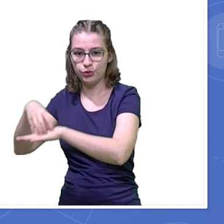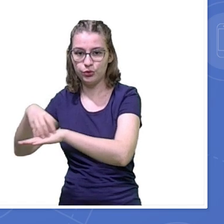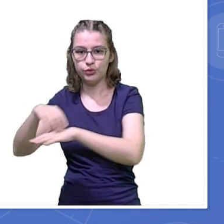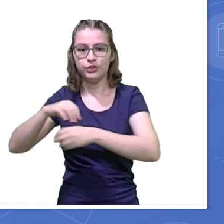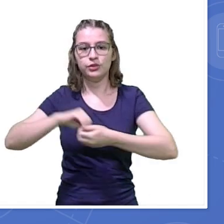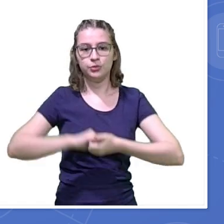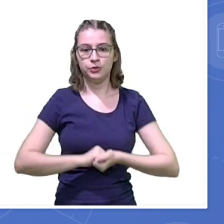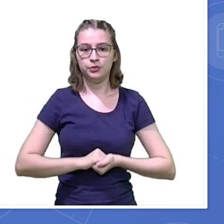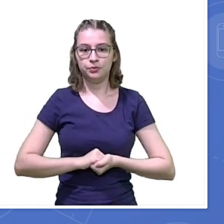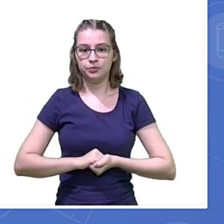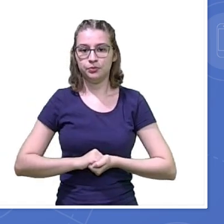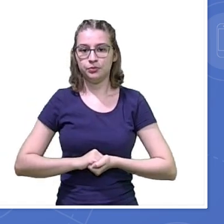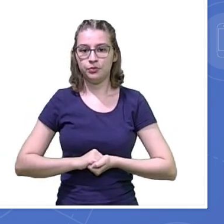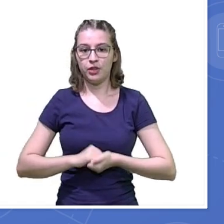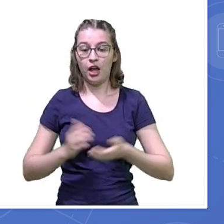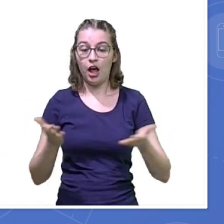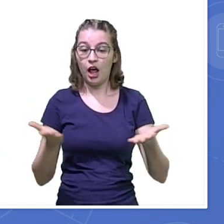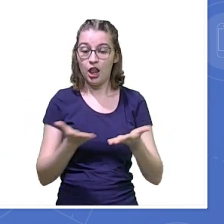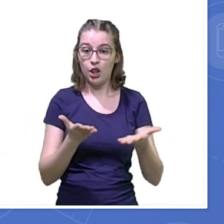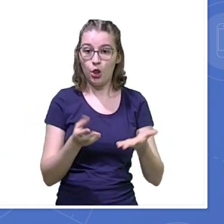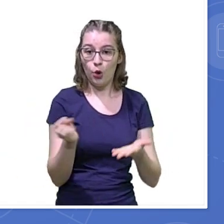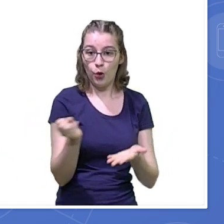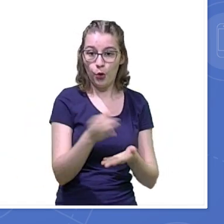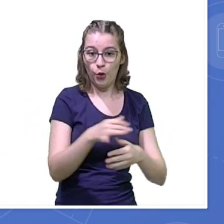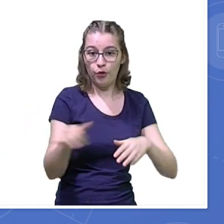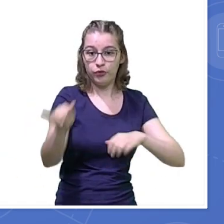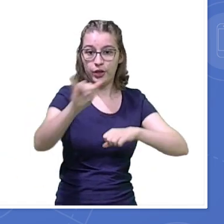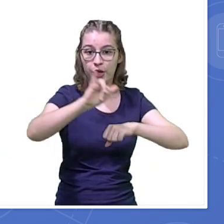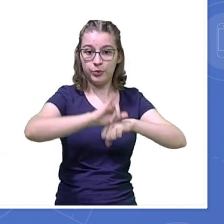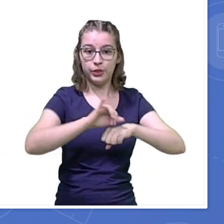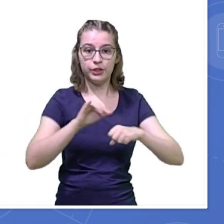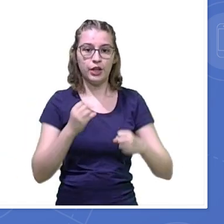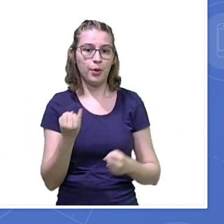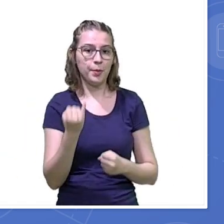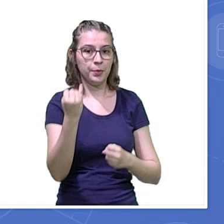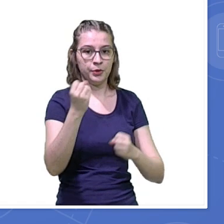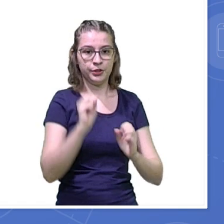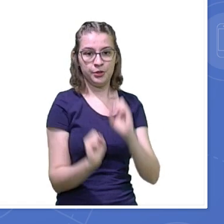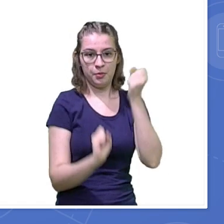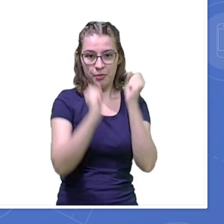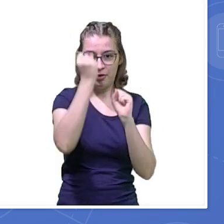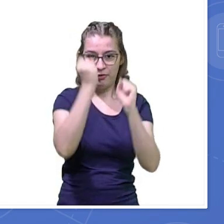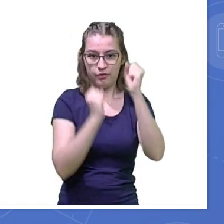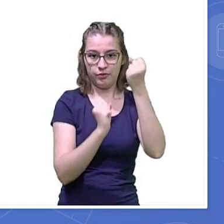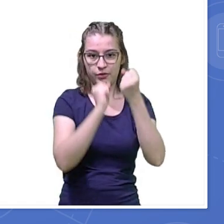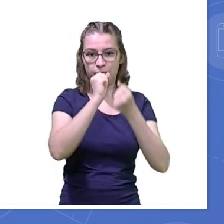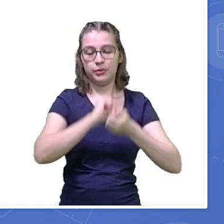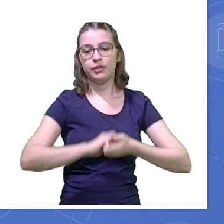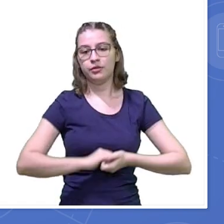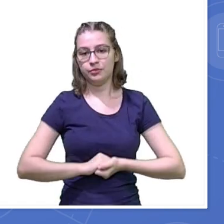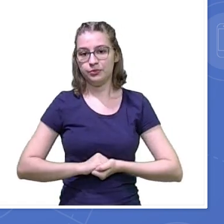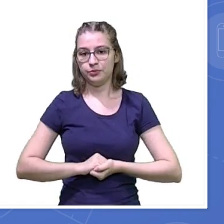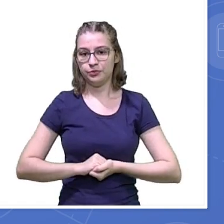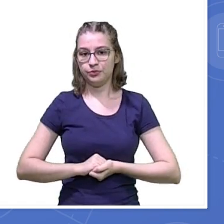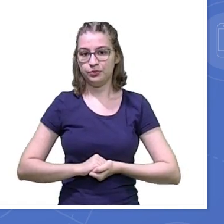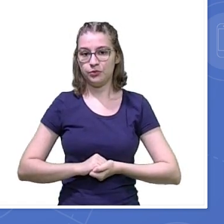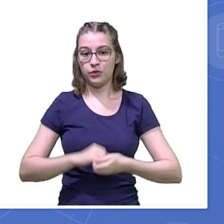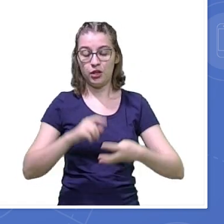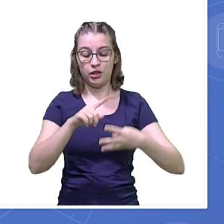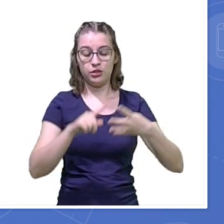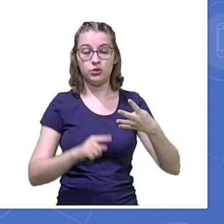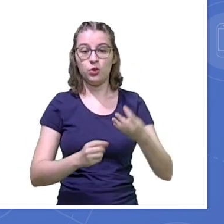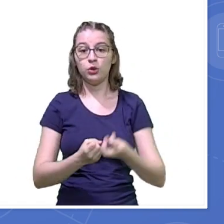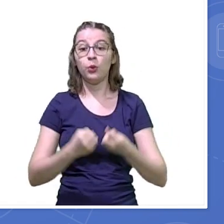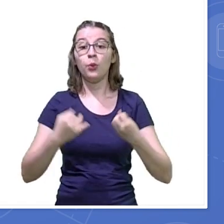nova capital um importante centro fabril, reunindo a futura indústria de base do Brasil. Qual dessas 4